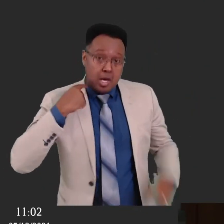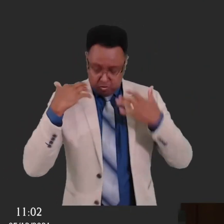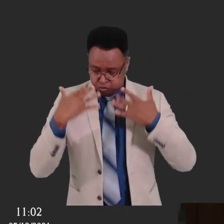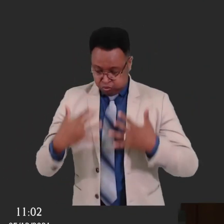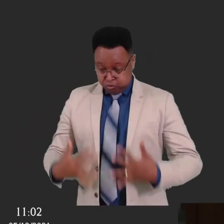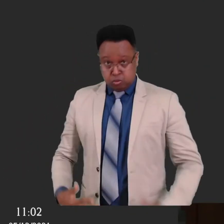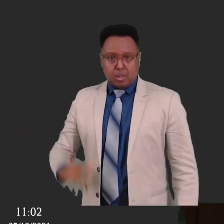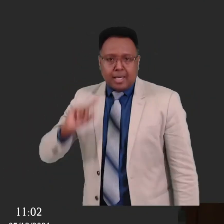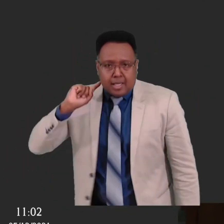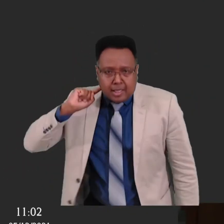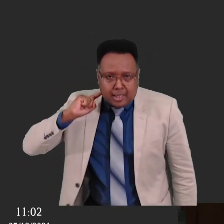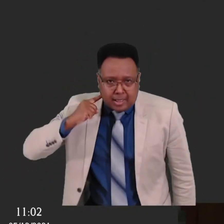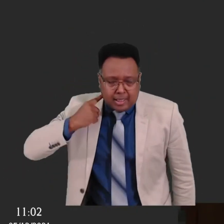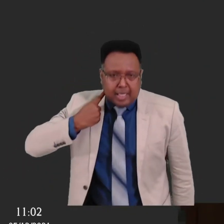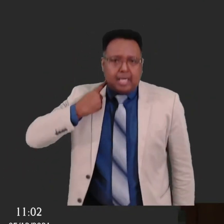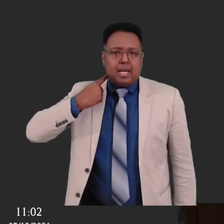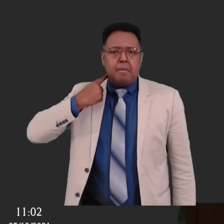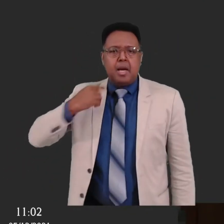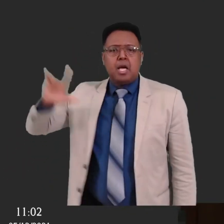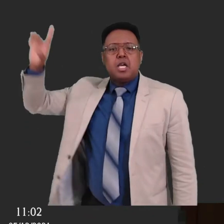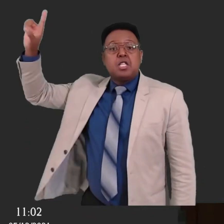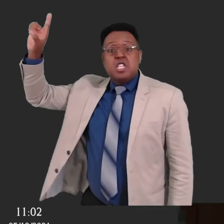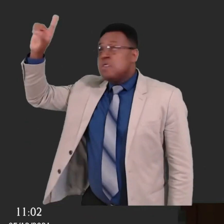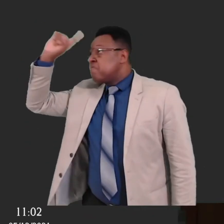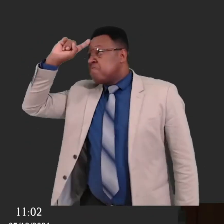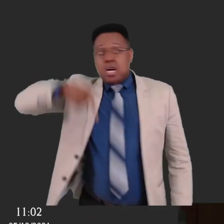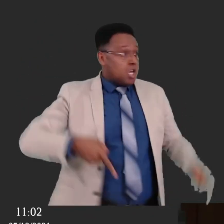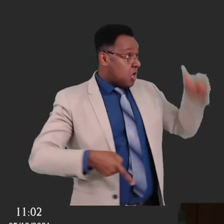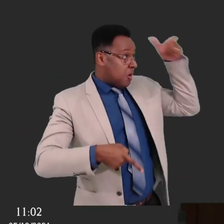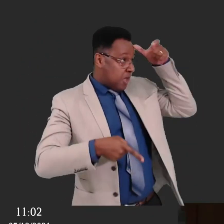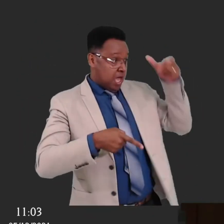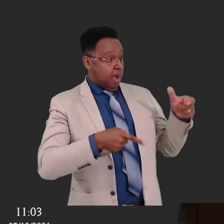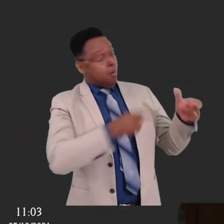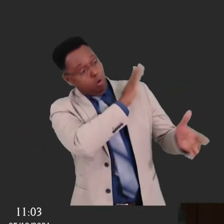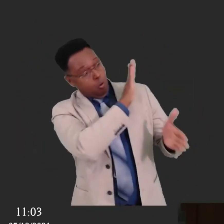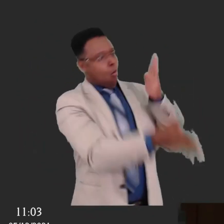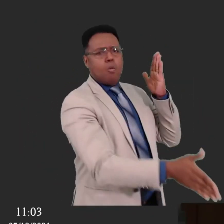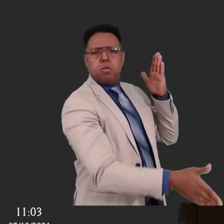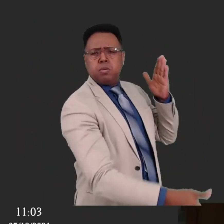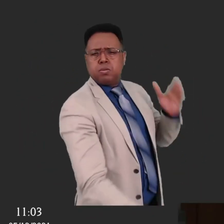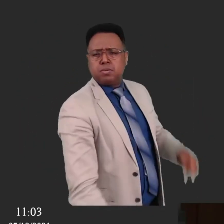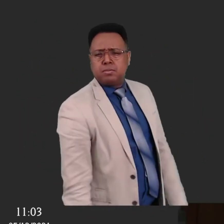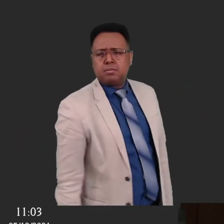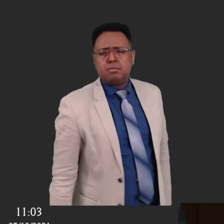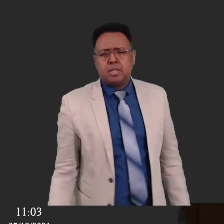o Senhor repreende o teu acusador.